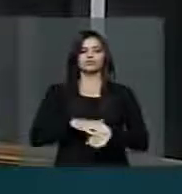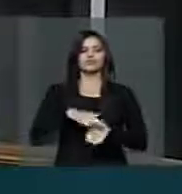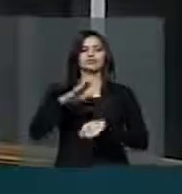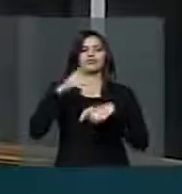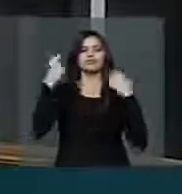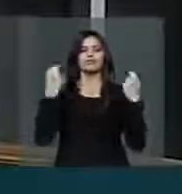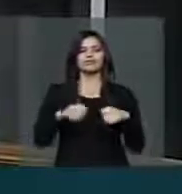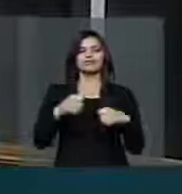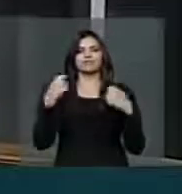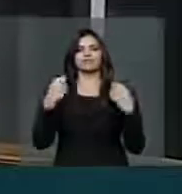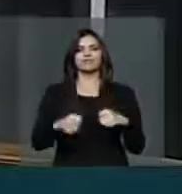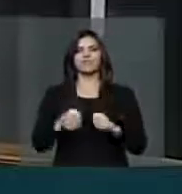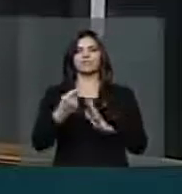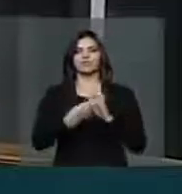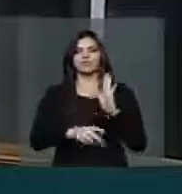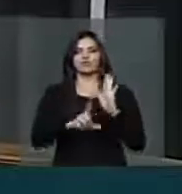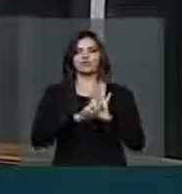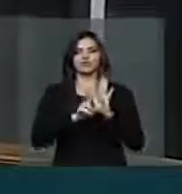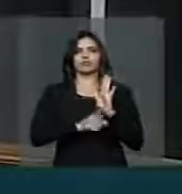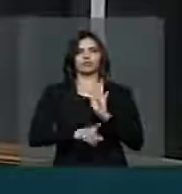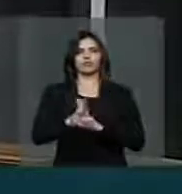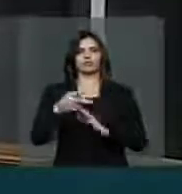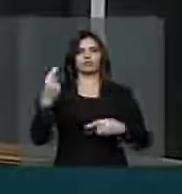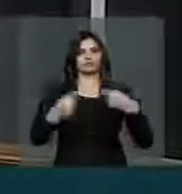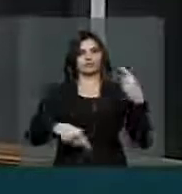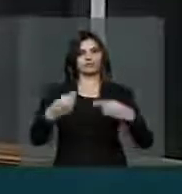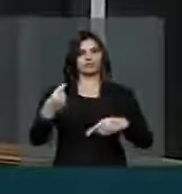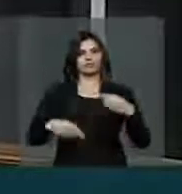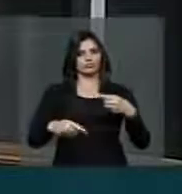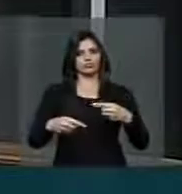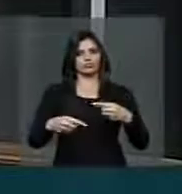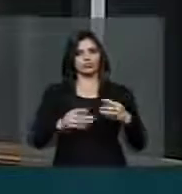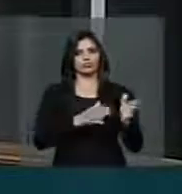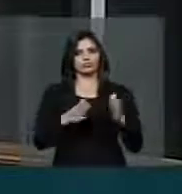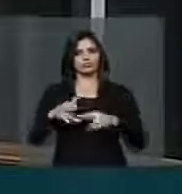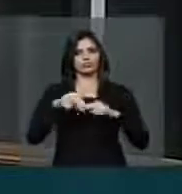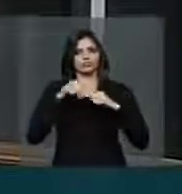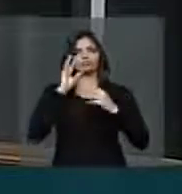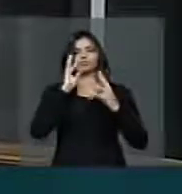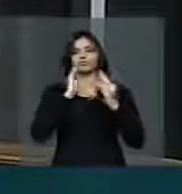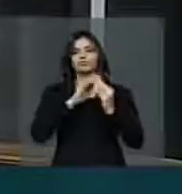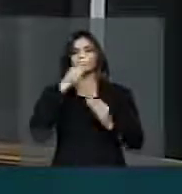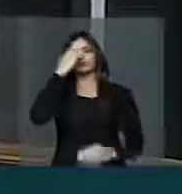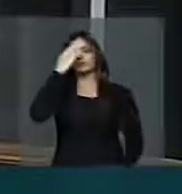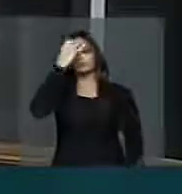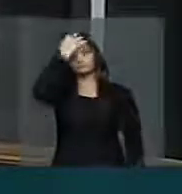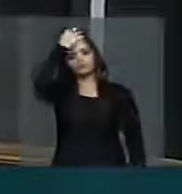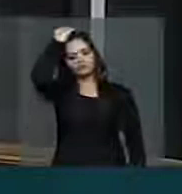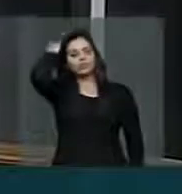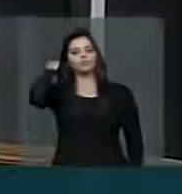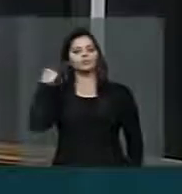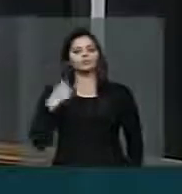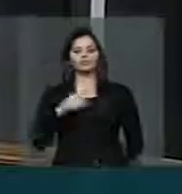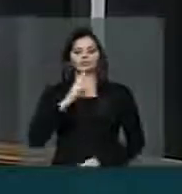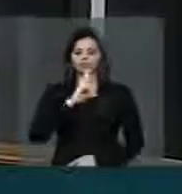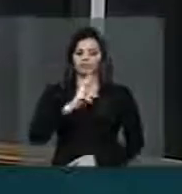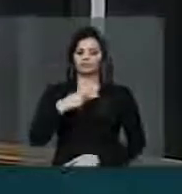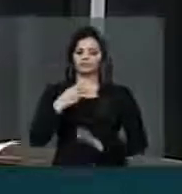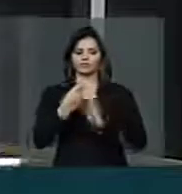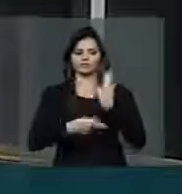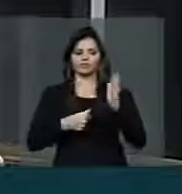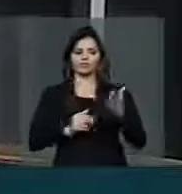necessário que esse PL continue tramitando. Daí o meu entendimento de que o meu parecer ao projeto